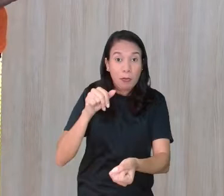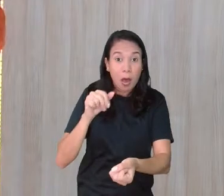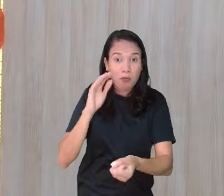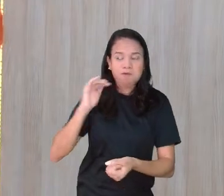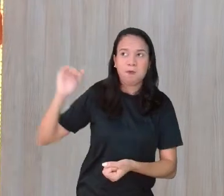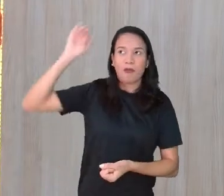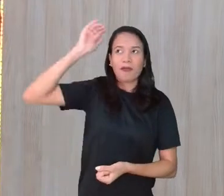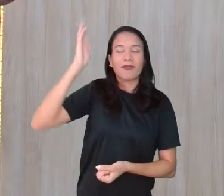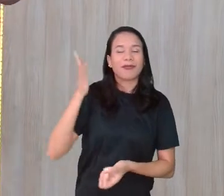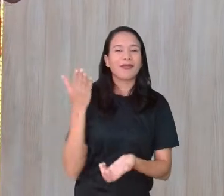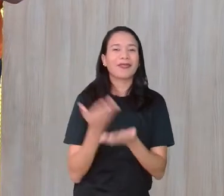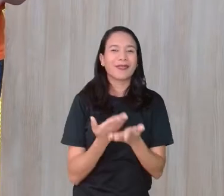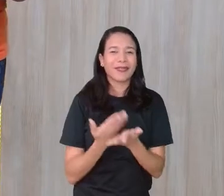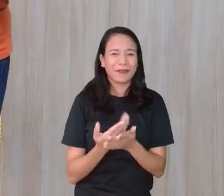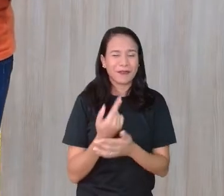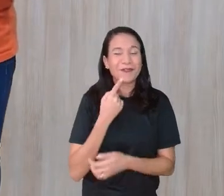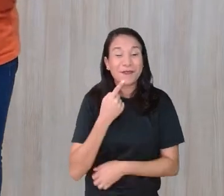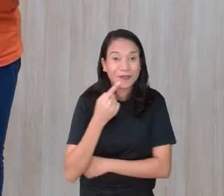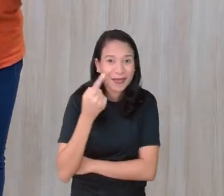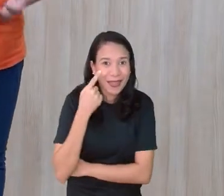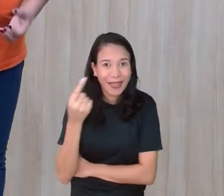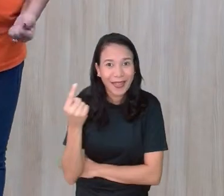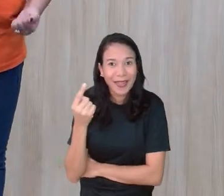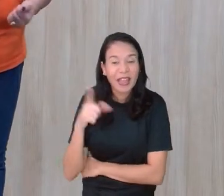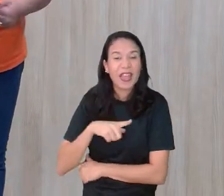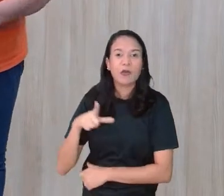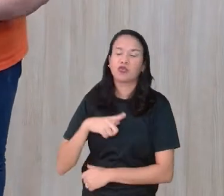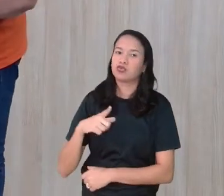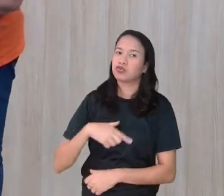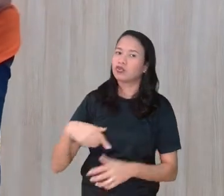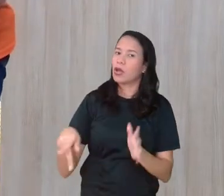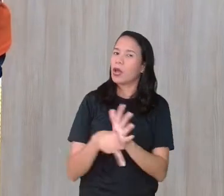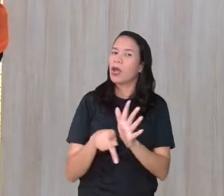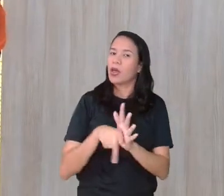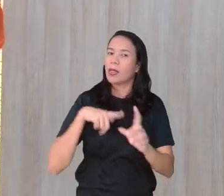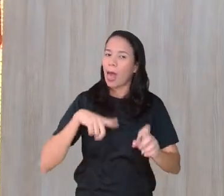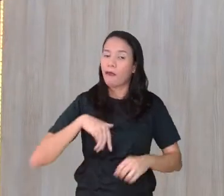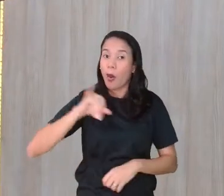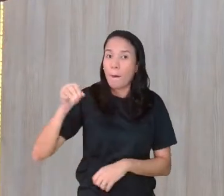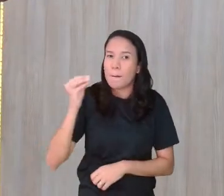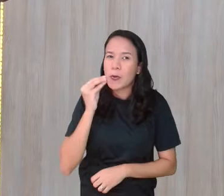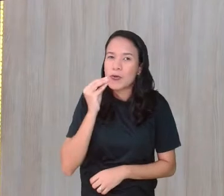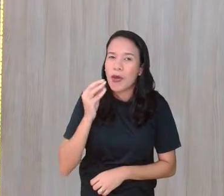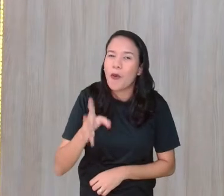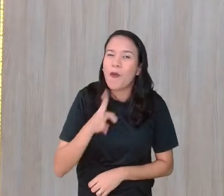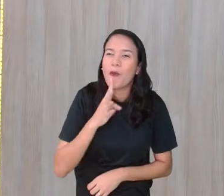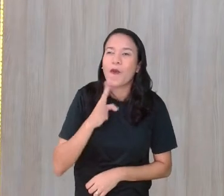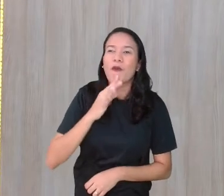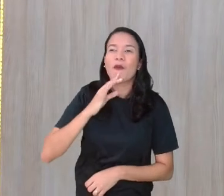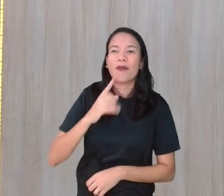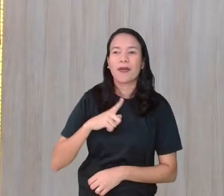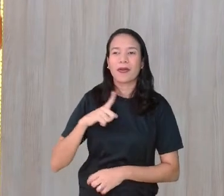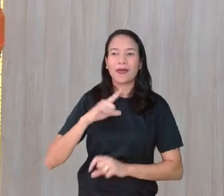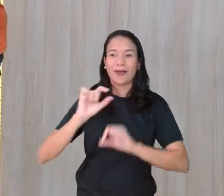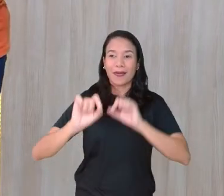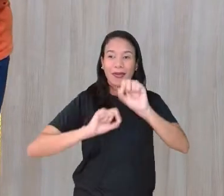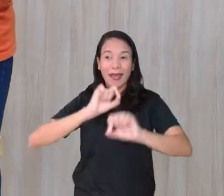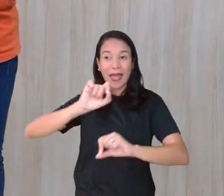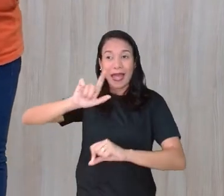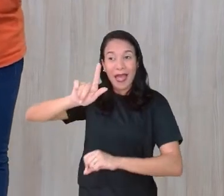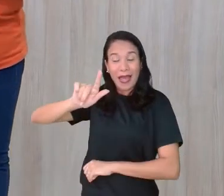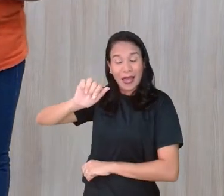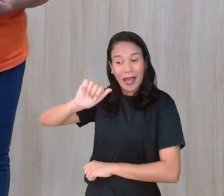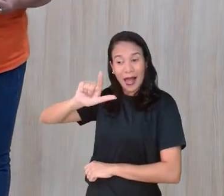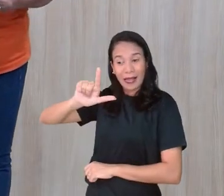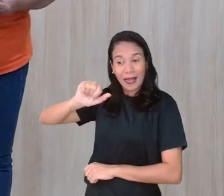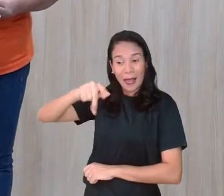estudou, ele vai dizer, é a Ilhas Galápagos, ele teve a oportunidade de ver. Mas vejam o que